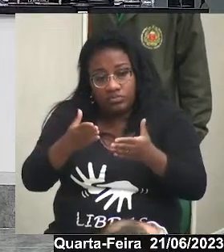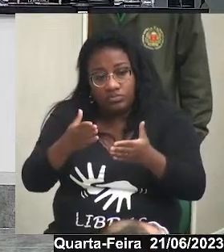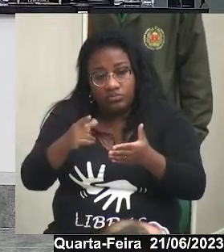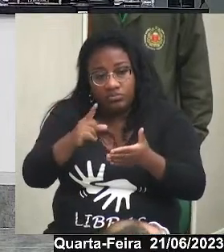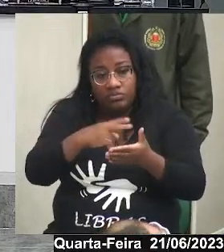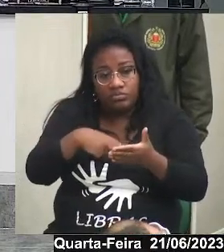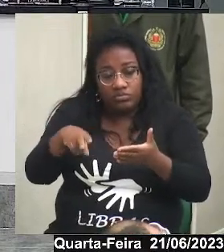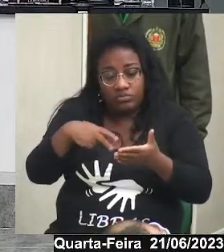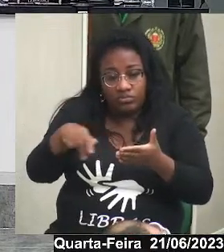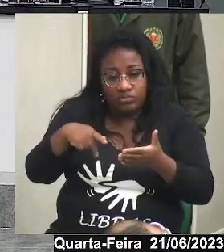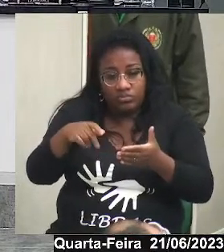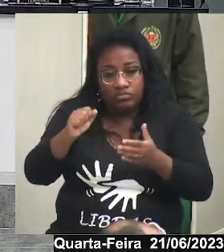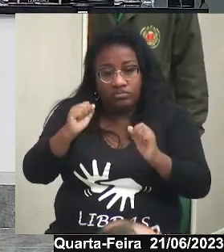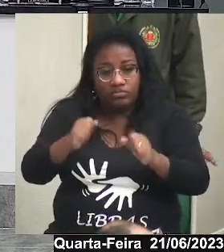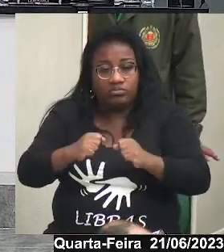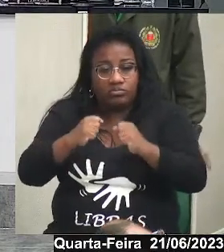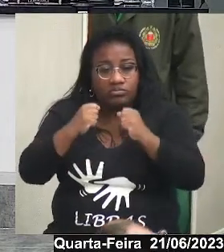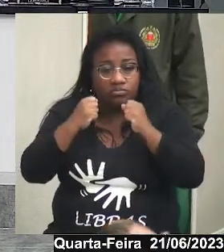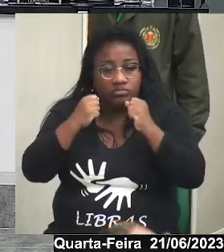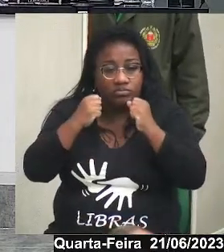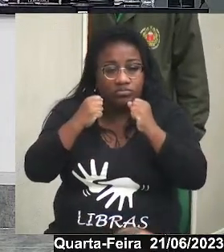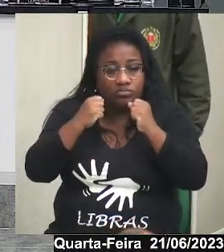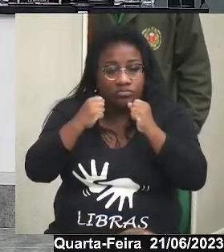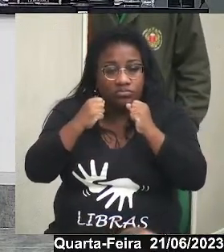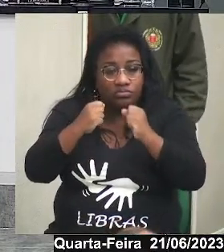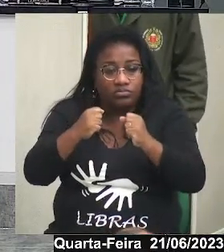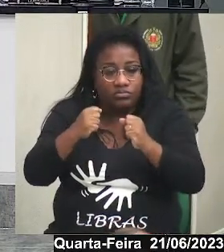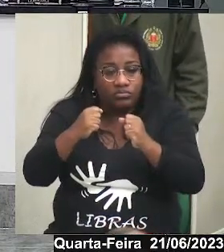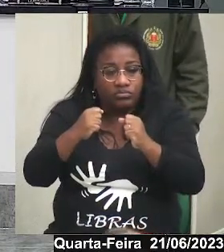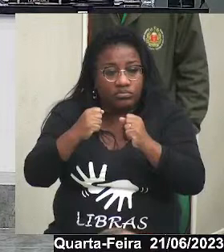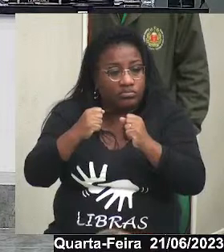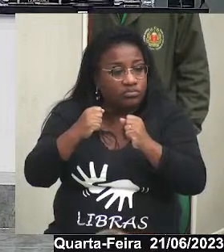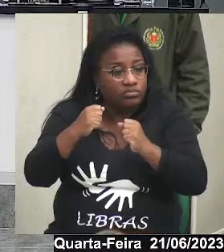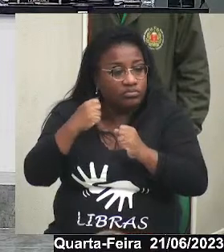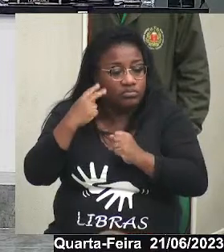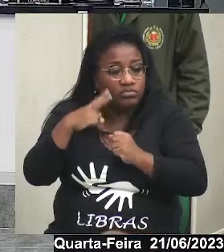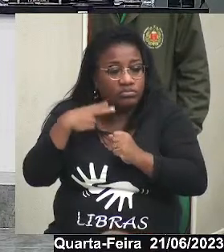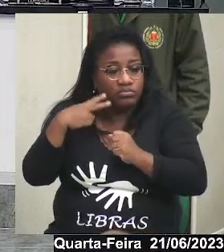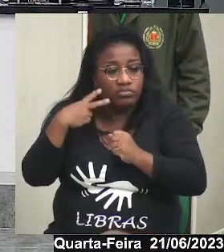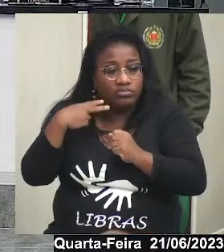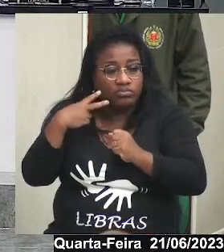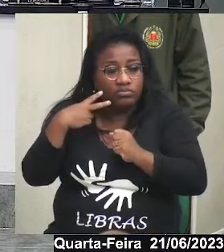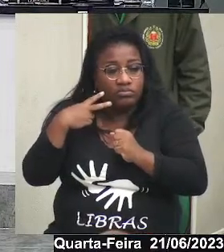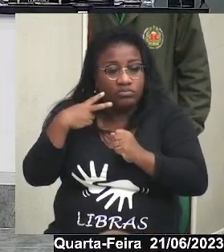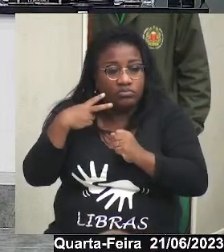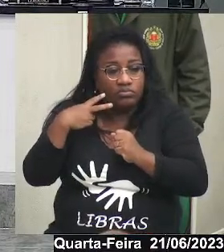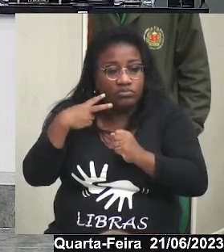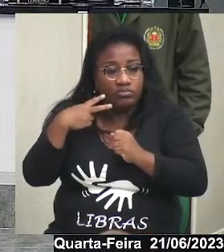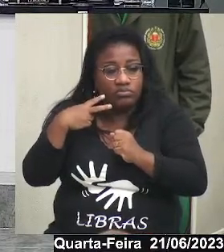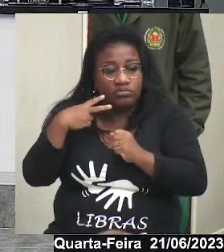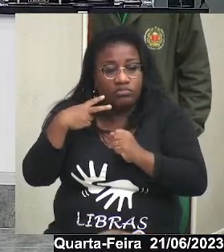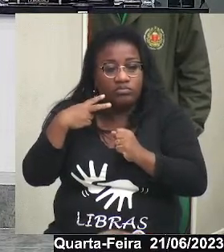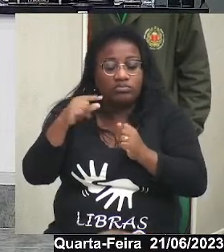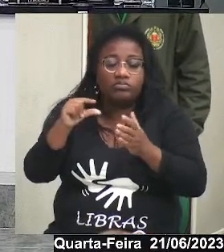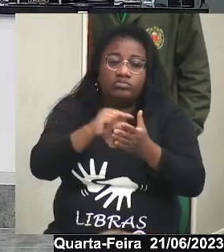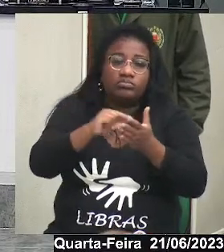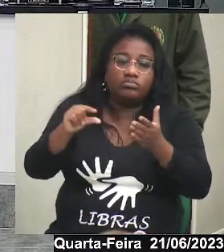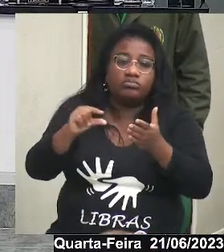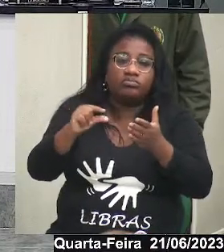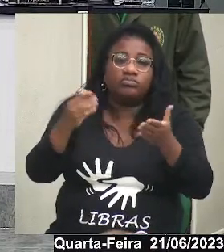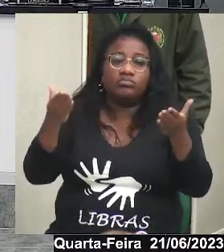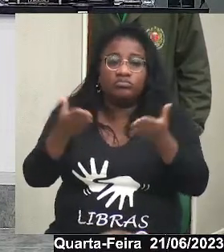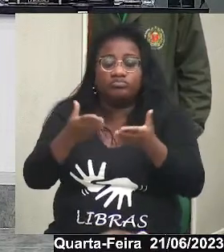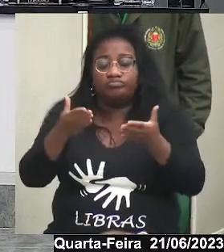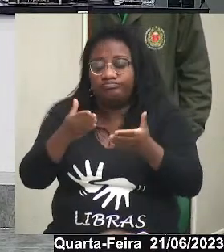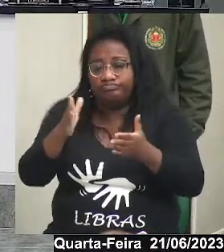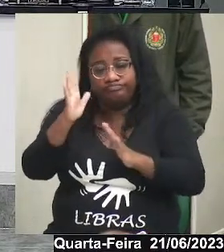262/2003. Indico o chefe do Poder Executivo Municipal que se proceda com regular e efetiva coletiva de lixo na Travessa